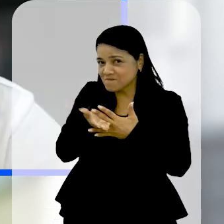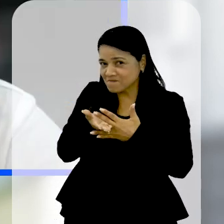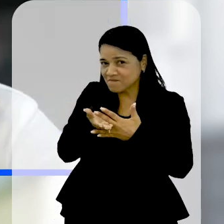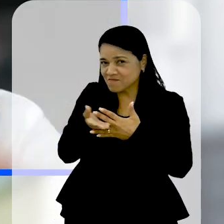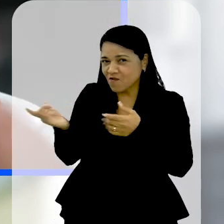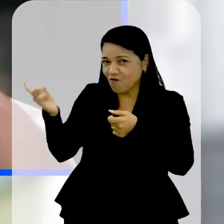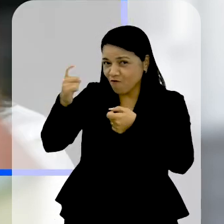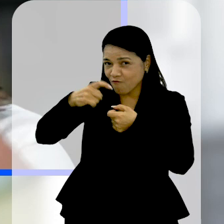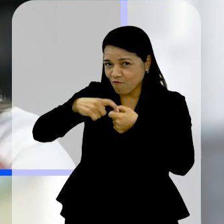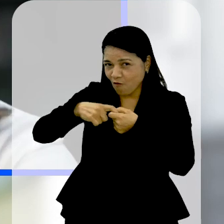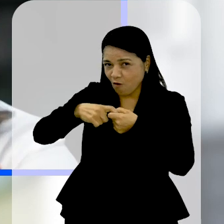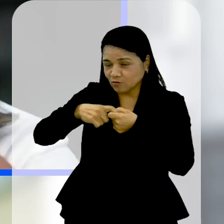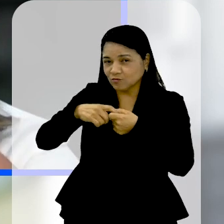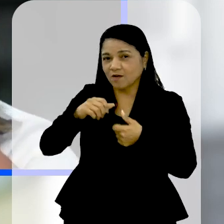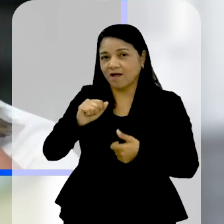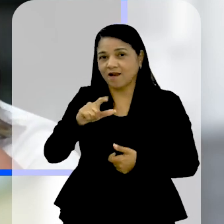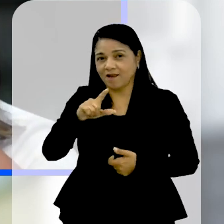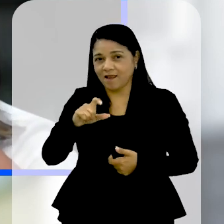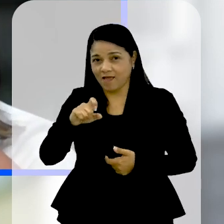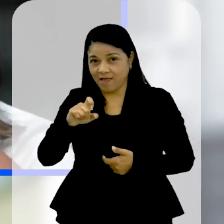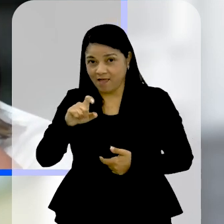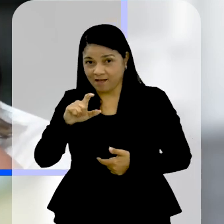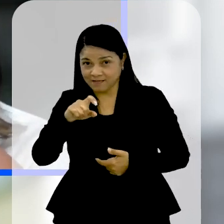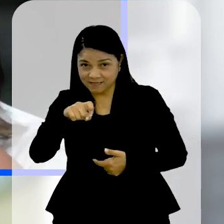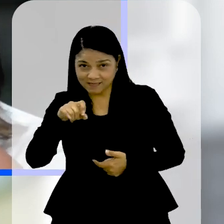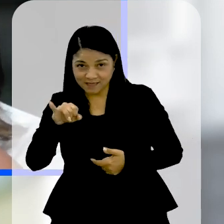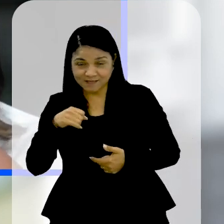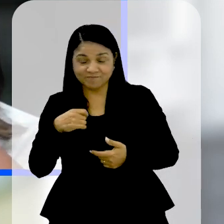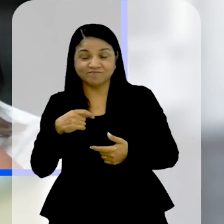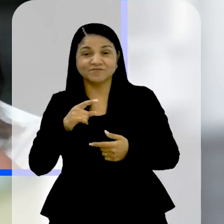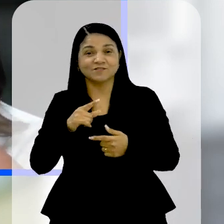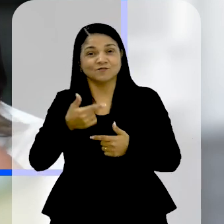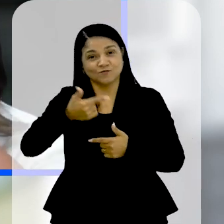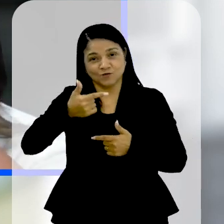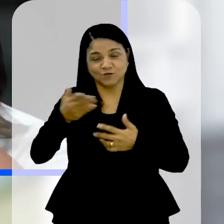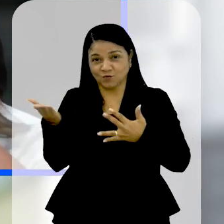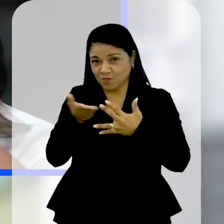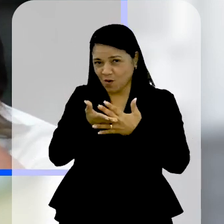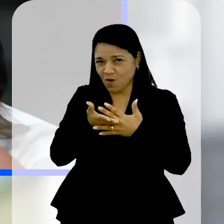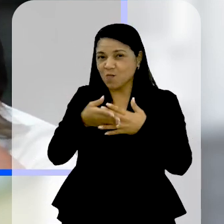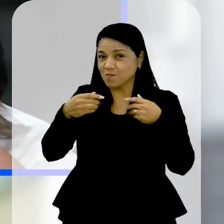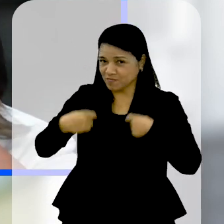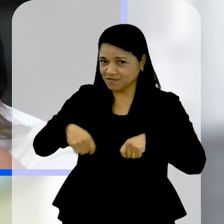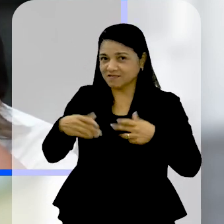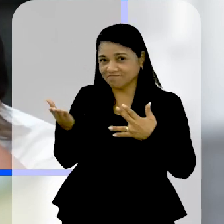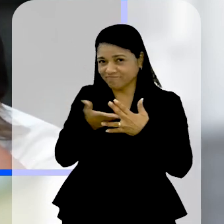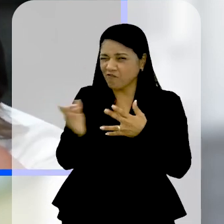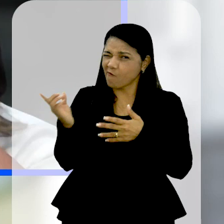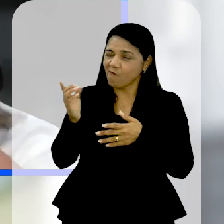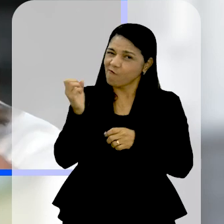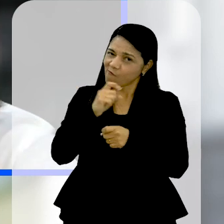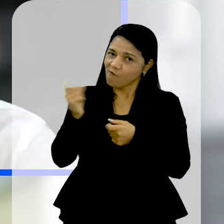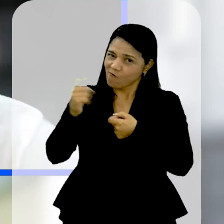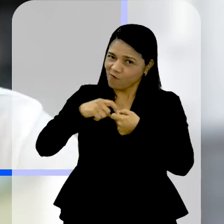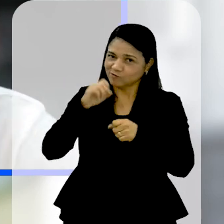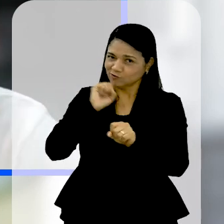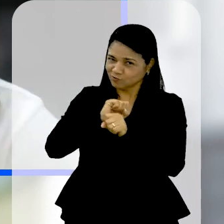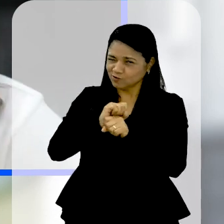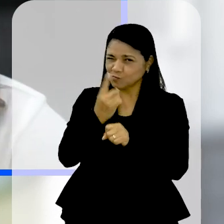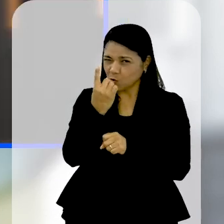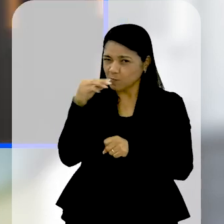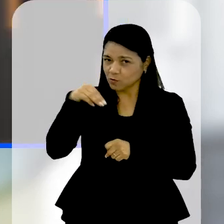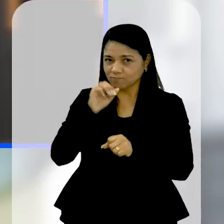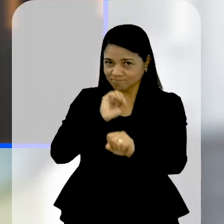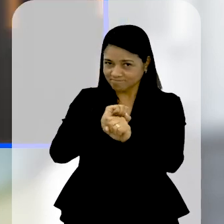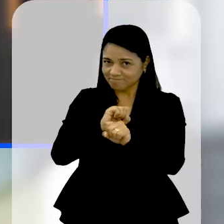precisa fazer o nosso pequeno intervalo. Eu volto com você, Alexia, no próximo bloco, porque a gente precisa fazer o intervalo, mas a gente volta já já.